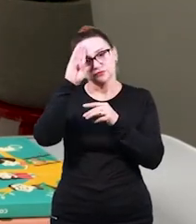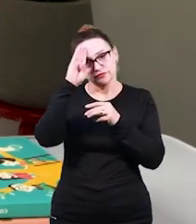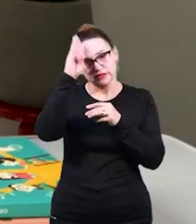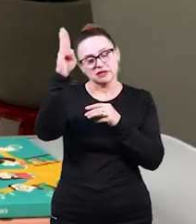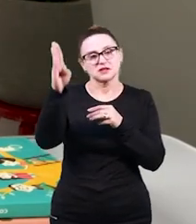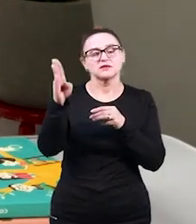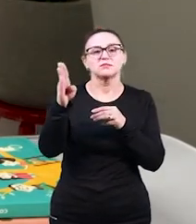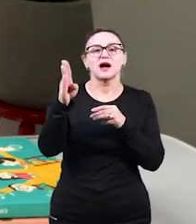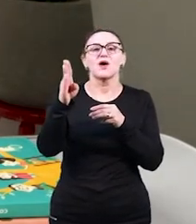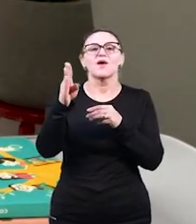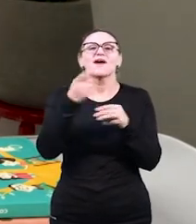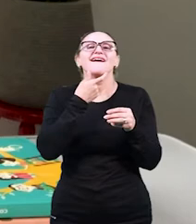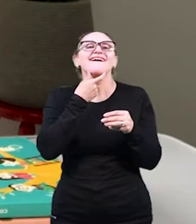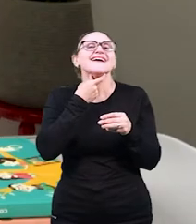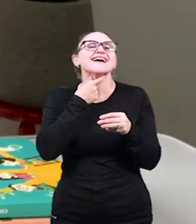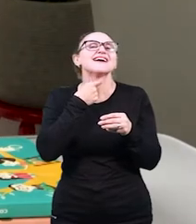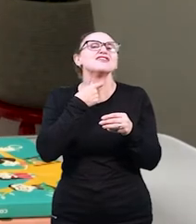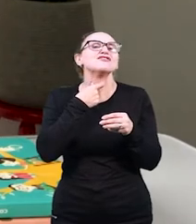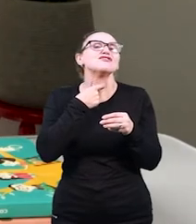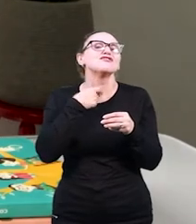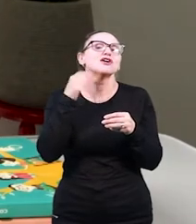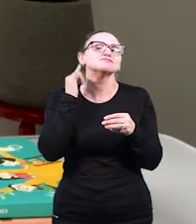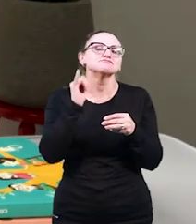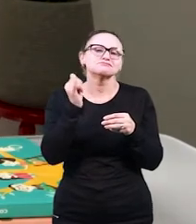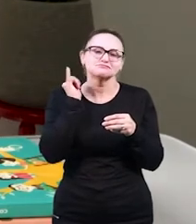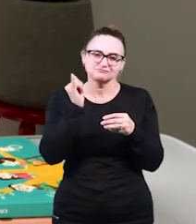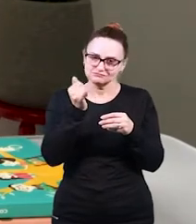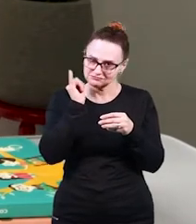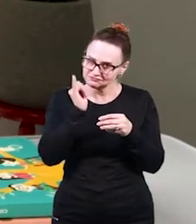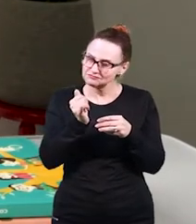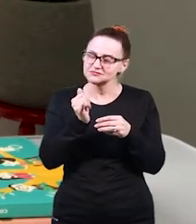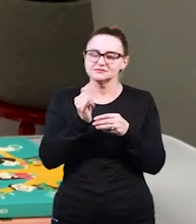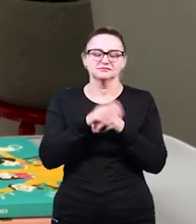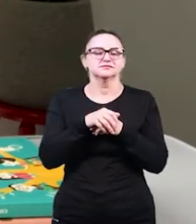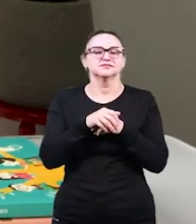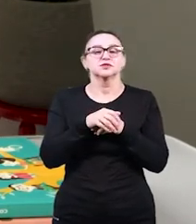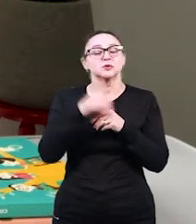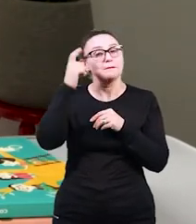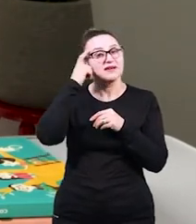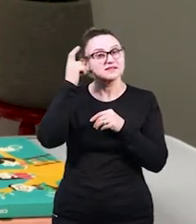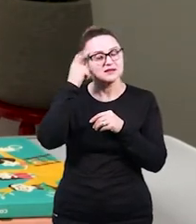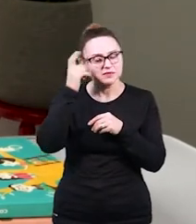prevalecer a voz do autor, do narrador, a visão do adulto sobre o pensamento da